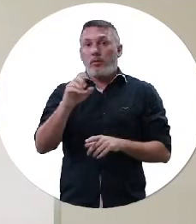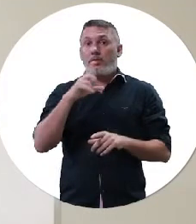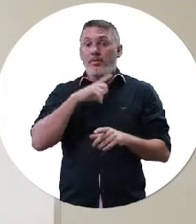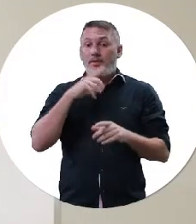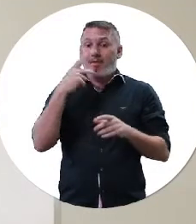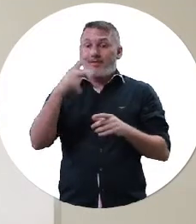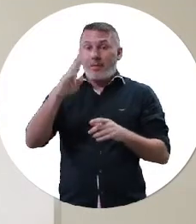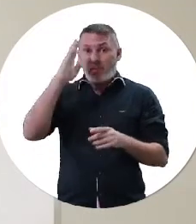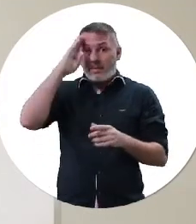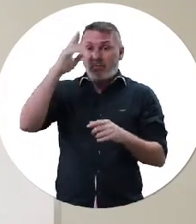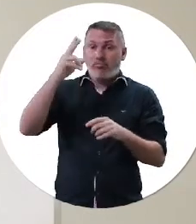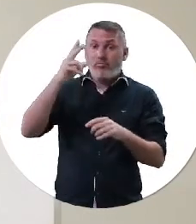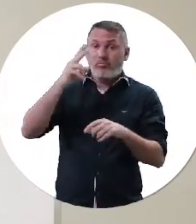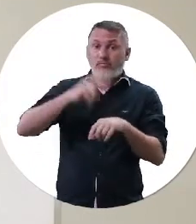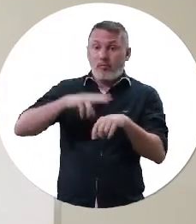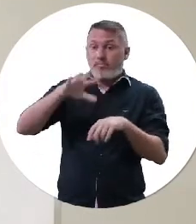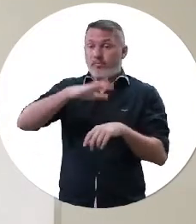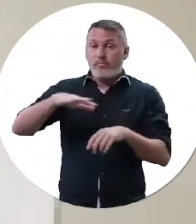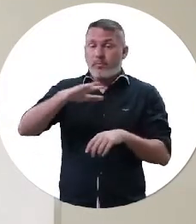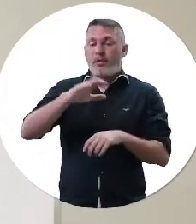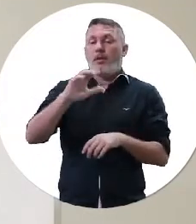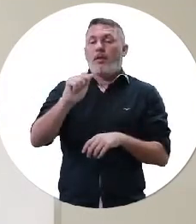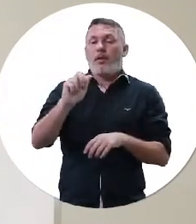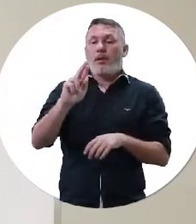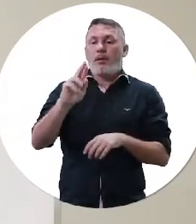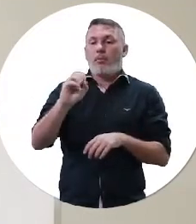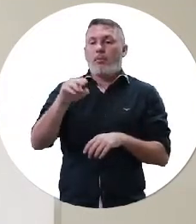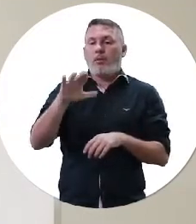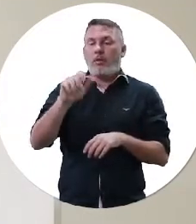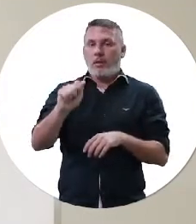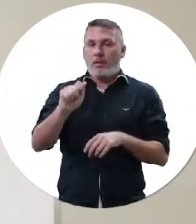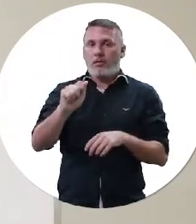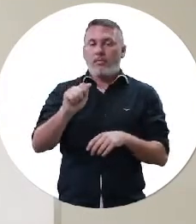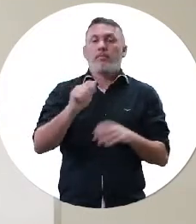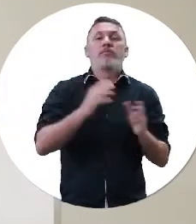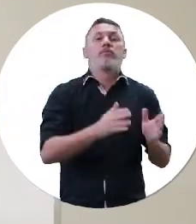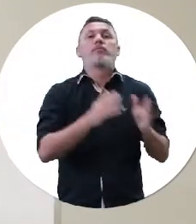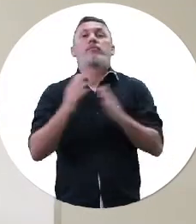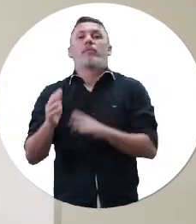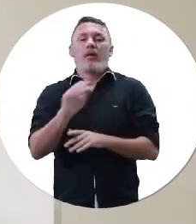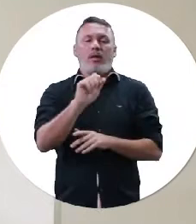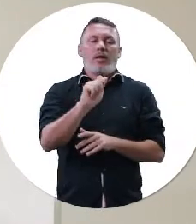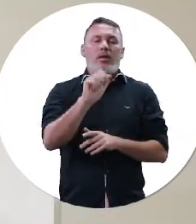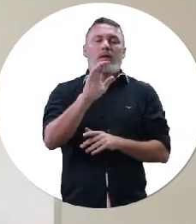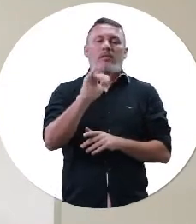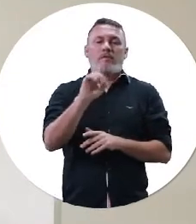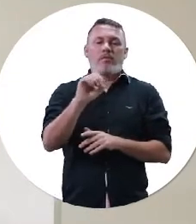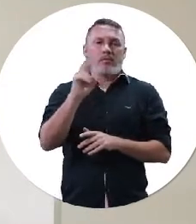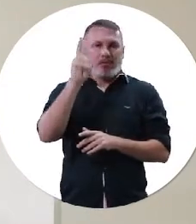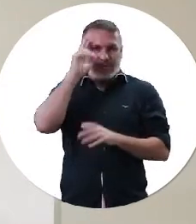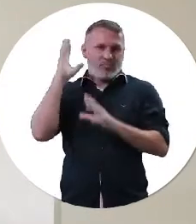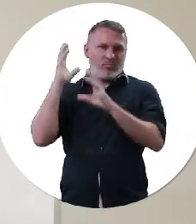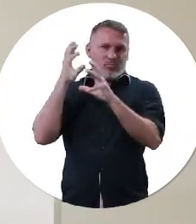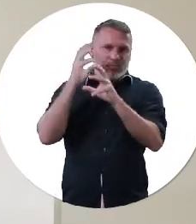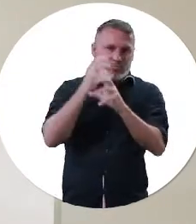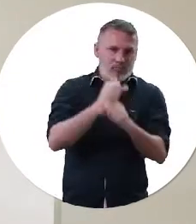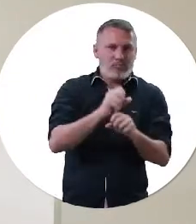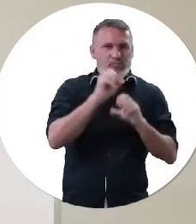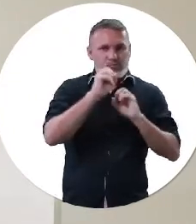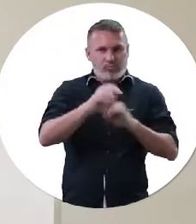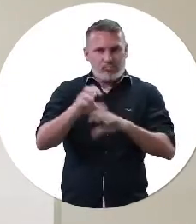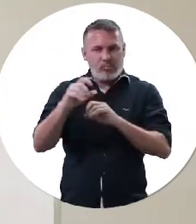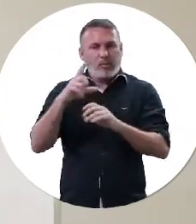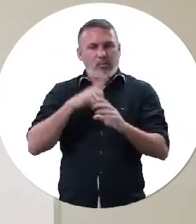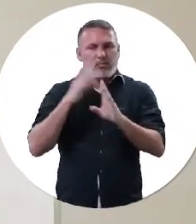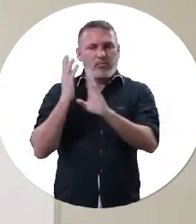carbonila como grupo funcional principal para sua identificação. Após essas funções, a gente entrou em ácido carboxílico.